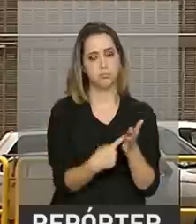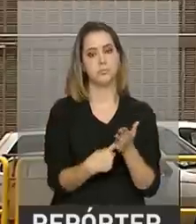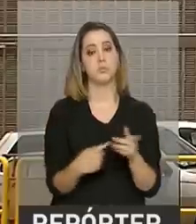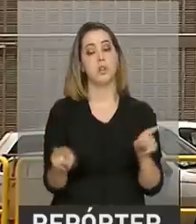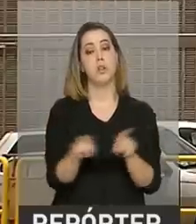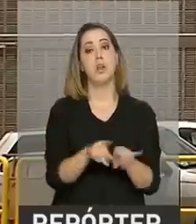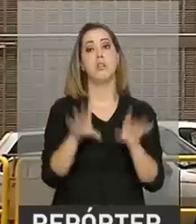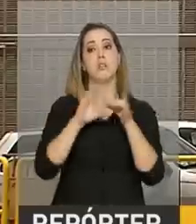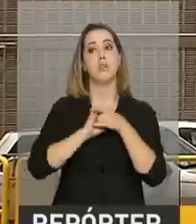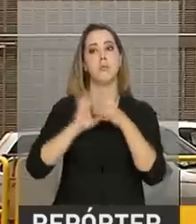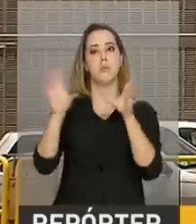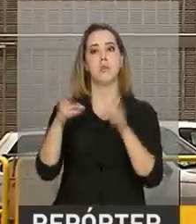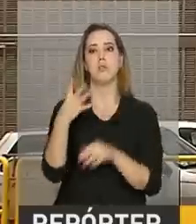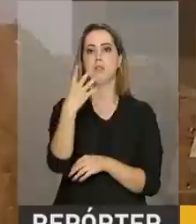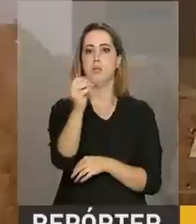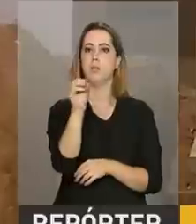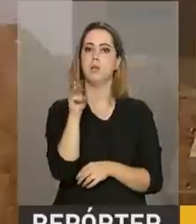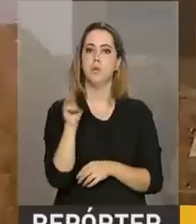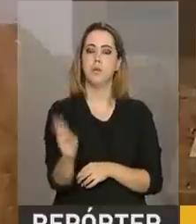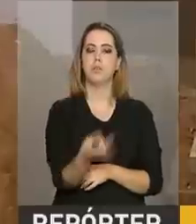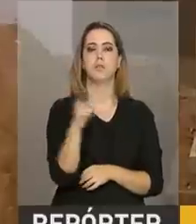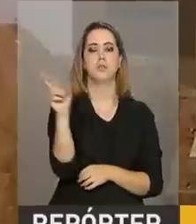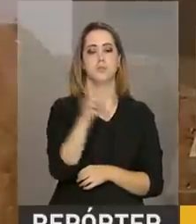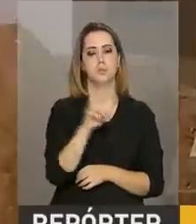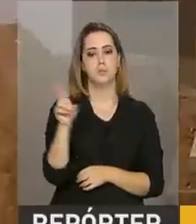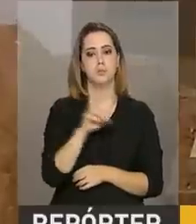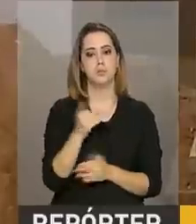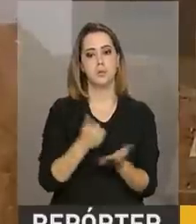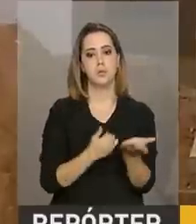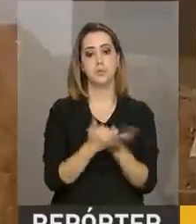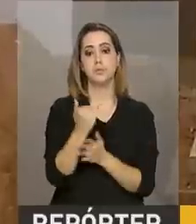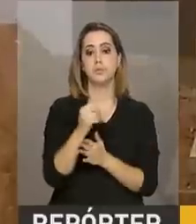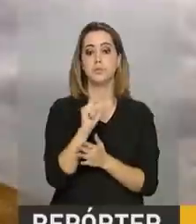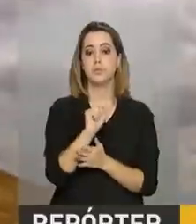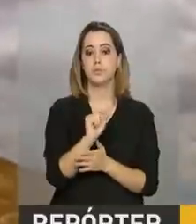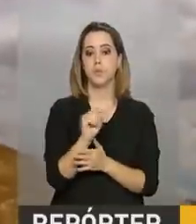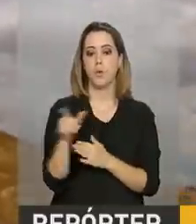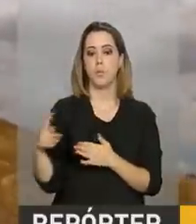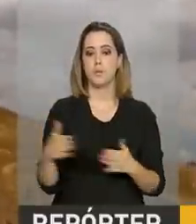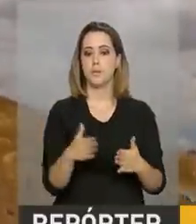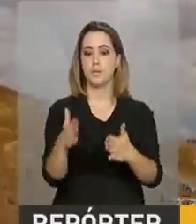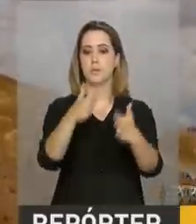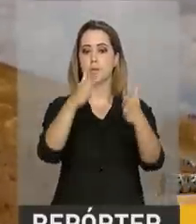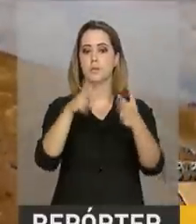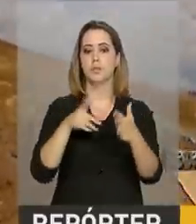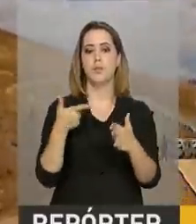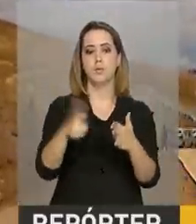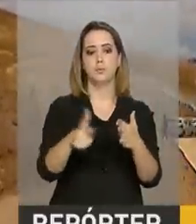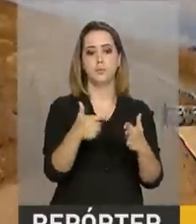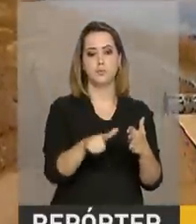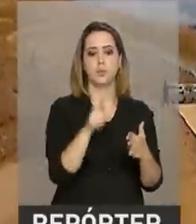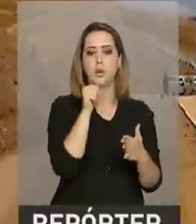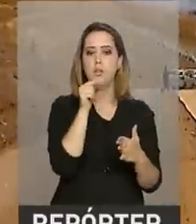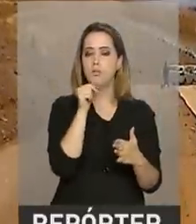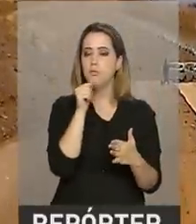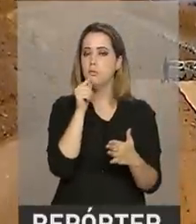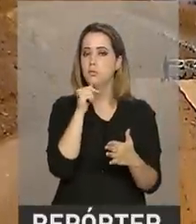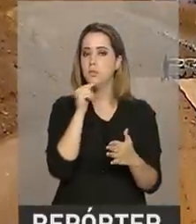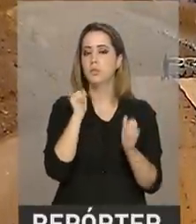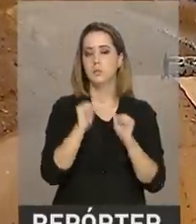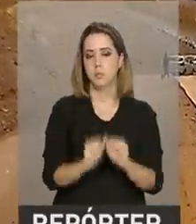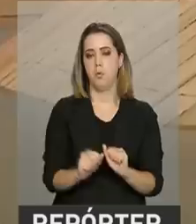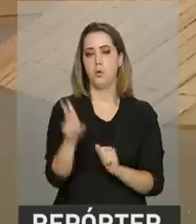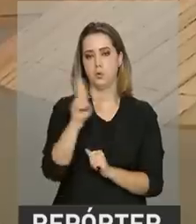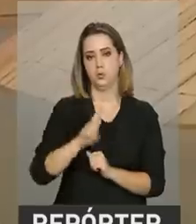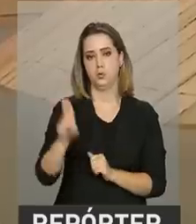mais de 40 milhões de reais para o início do projeto do ramal do Agreste. A obra vai garantir água de qualidade para o